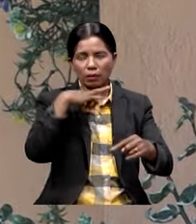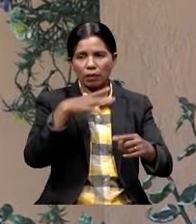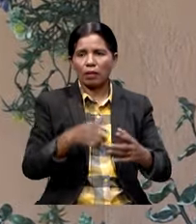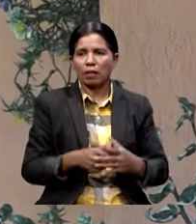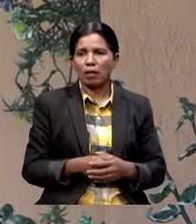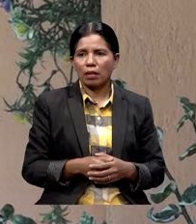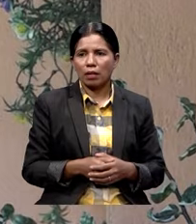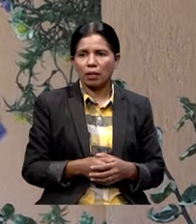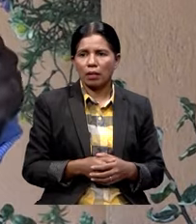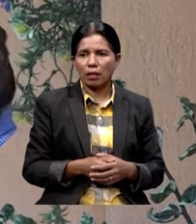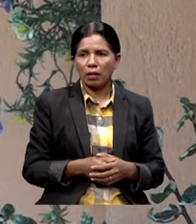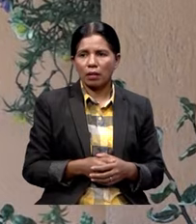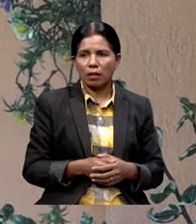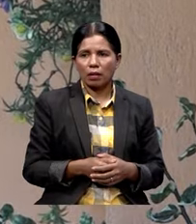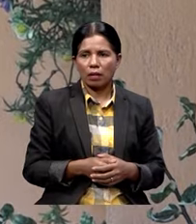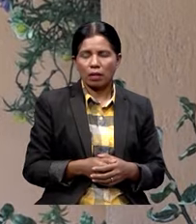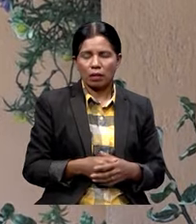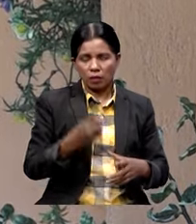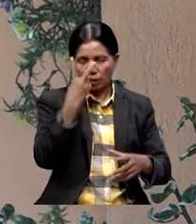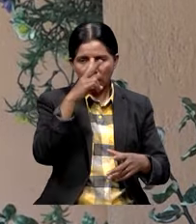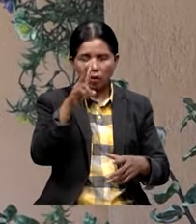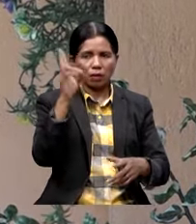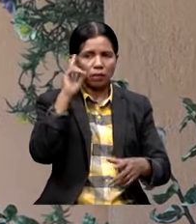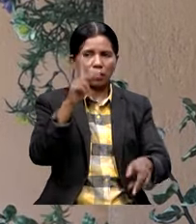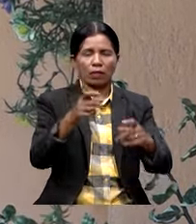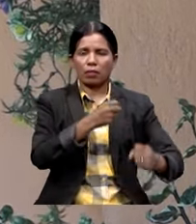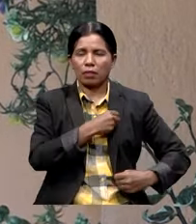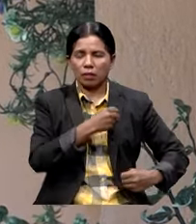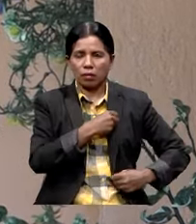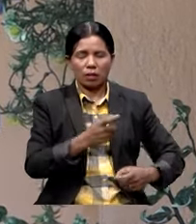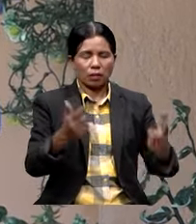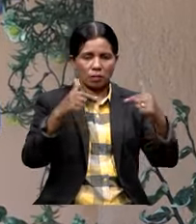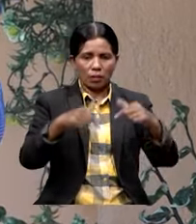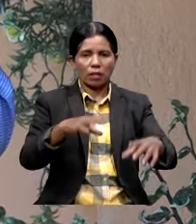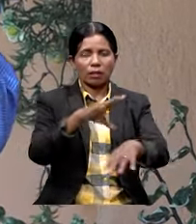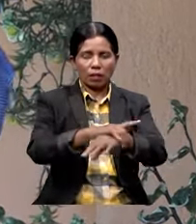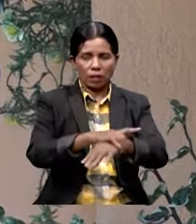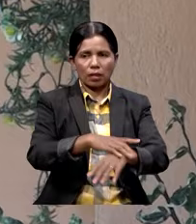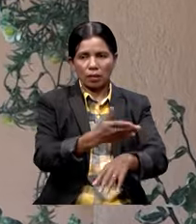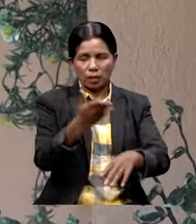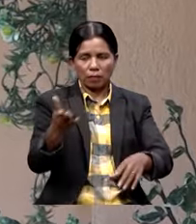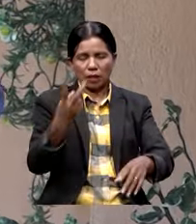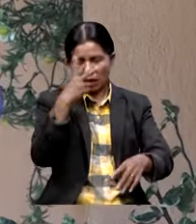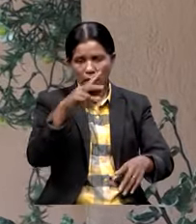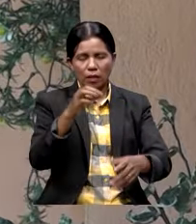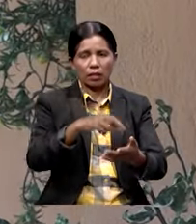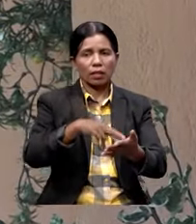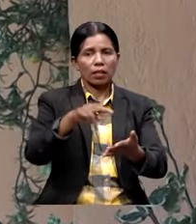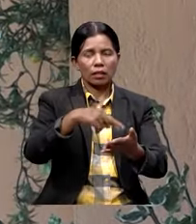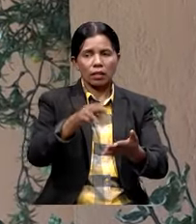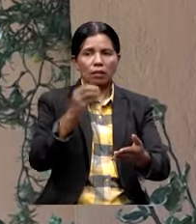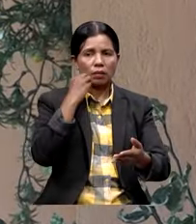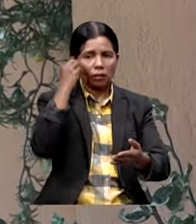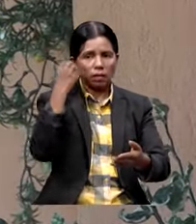da rede saída, eu estou rock, irmão. Militar afinal mai abri mas besar mai umma sana anar